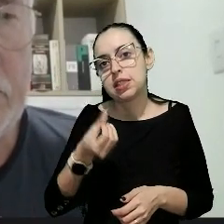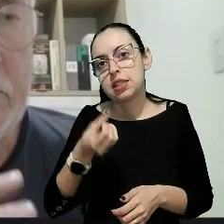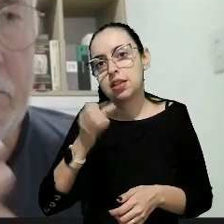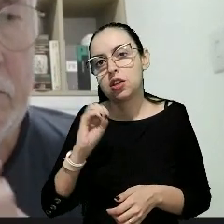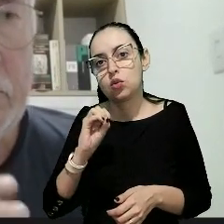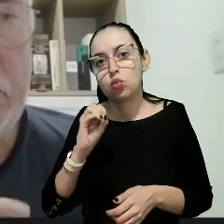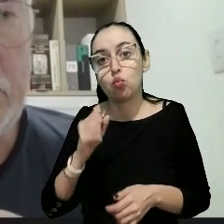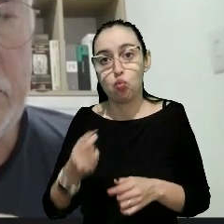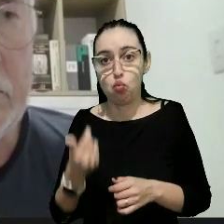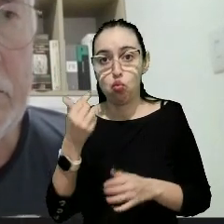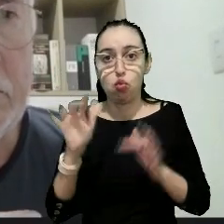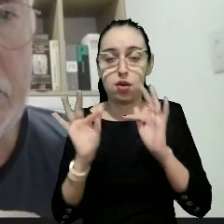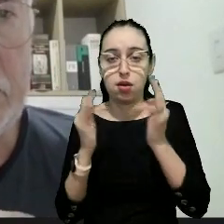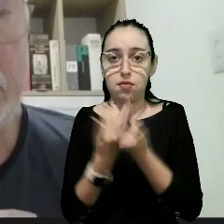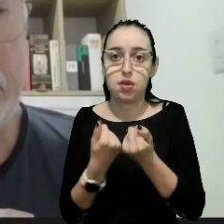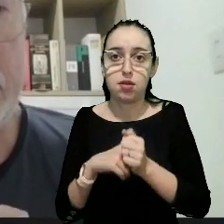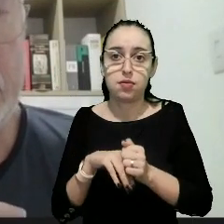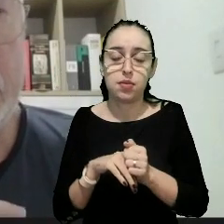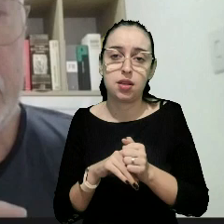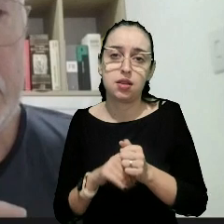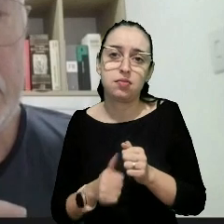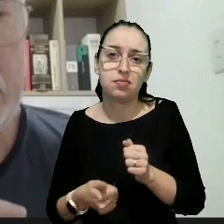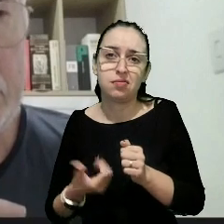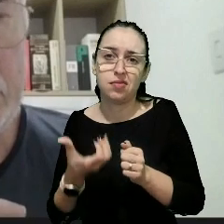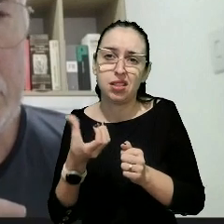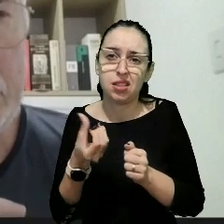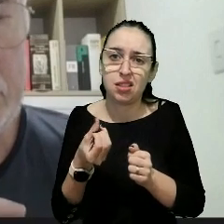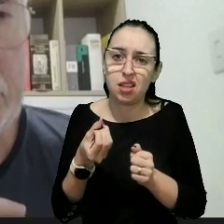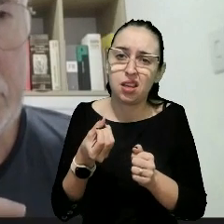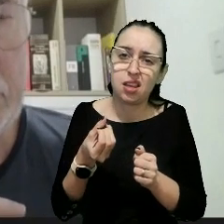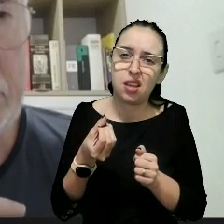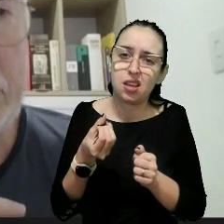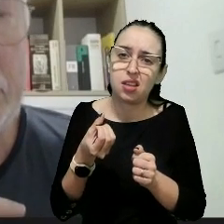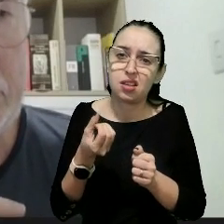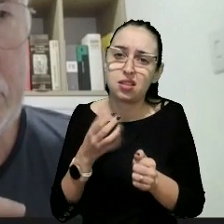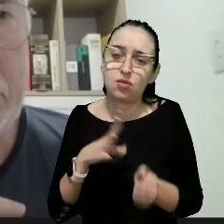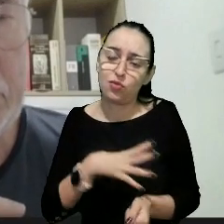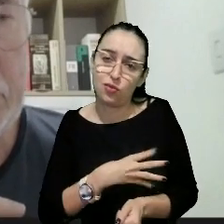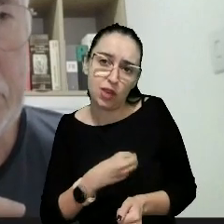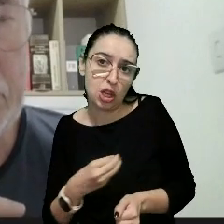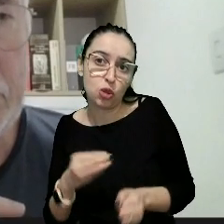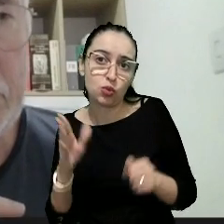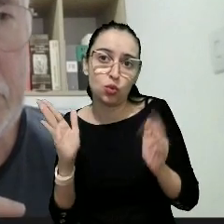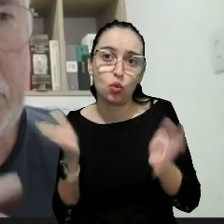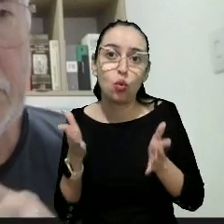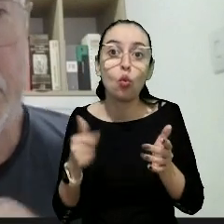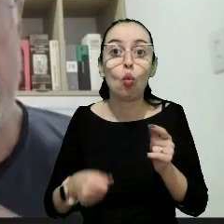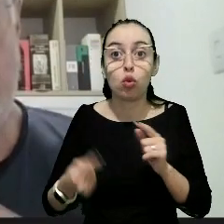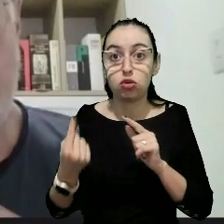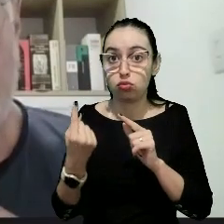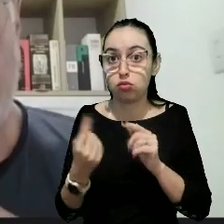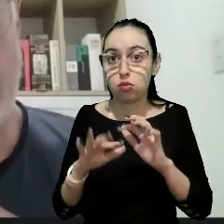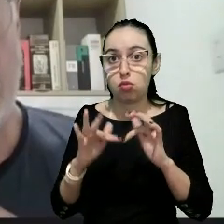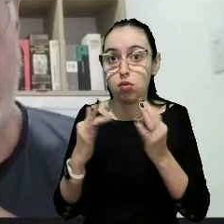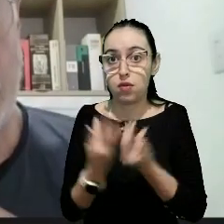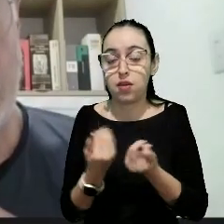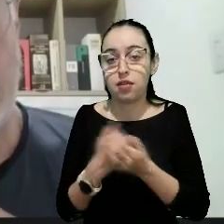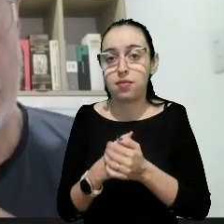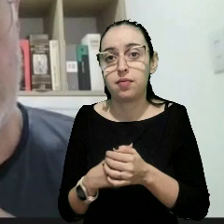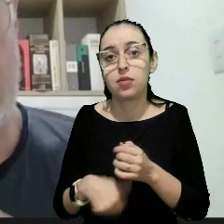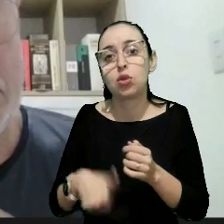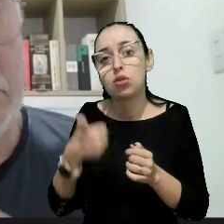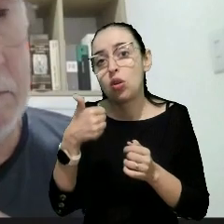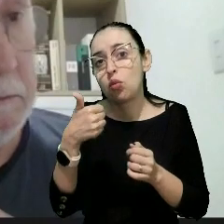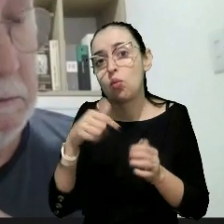Em 1960, um casal, em média, tinha 6,3 filhos. Hoje,